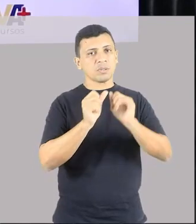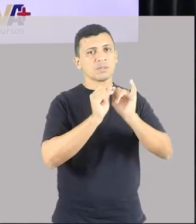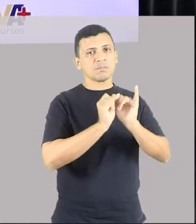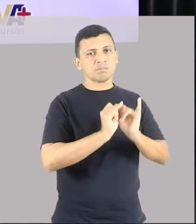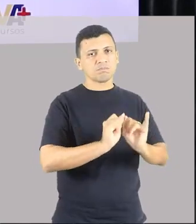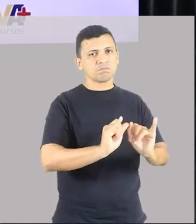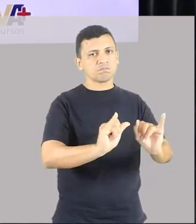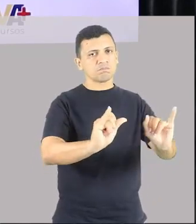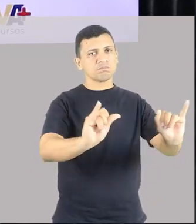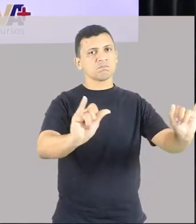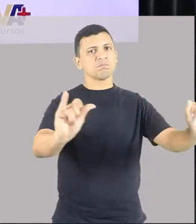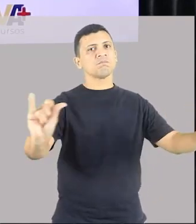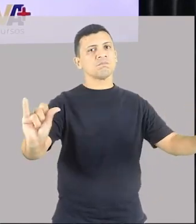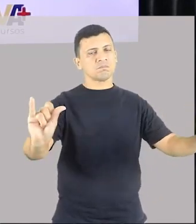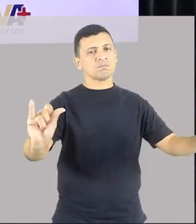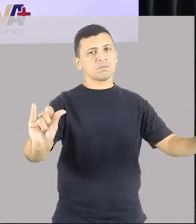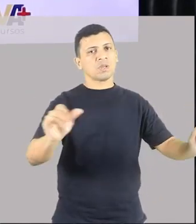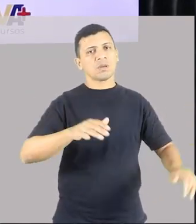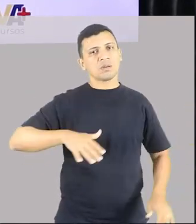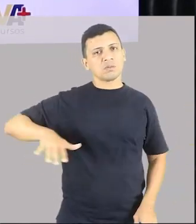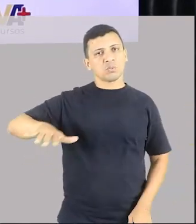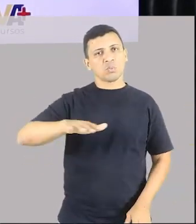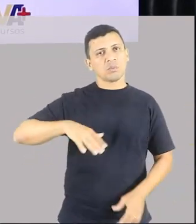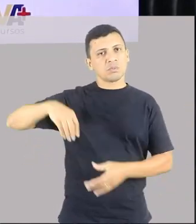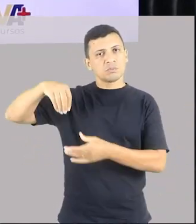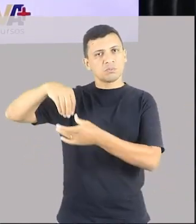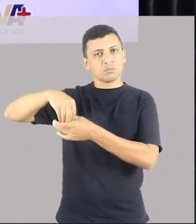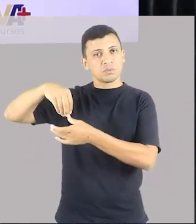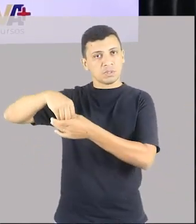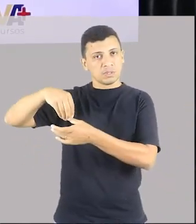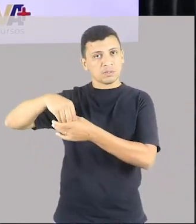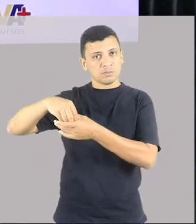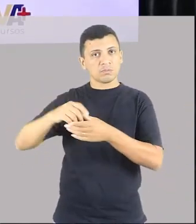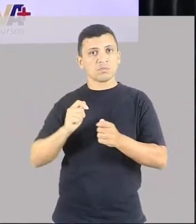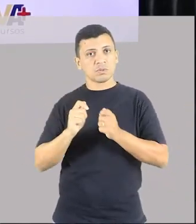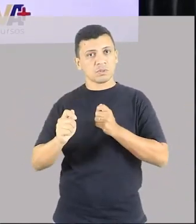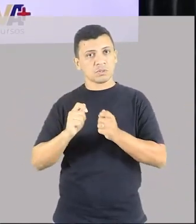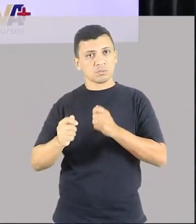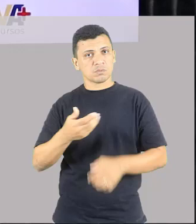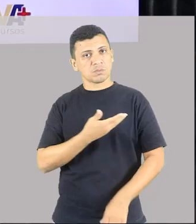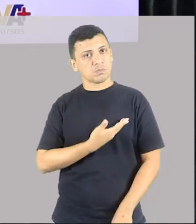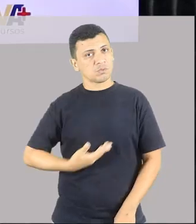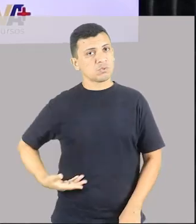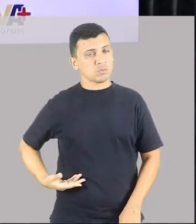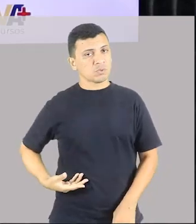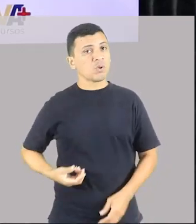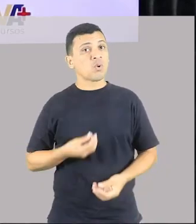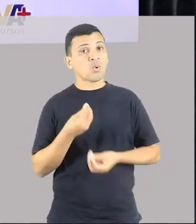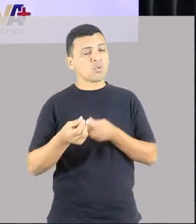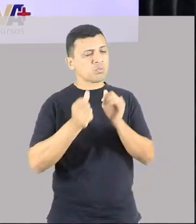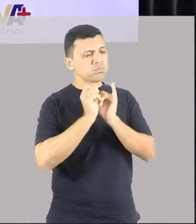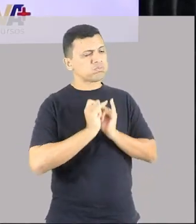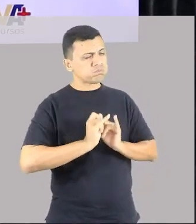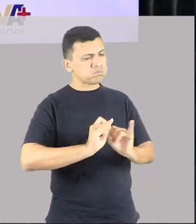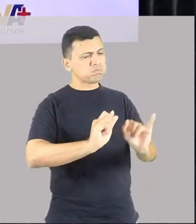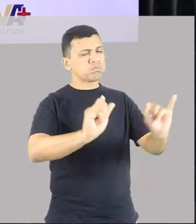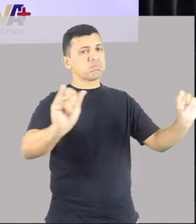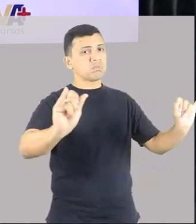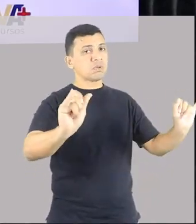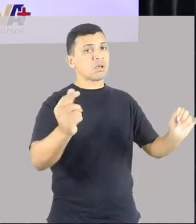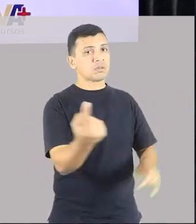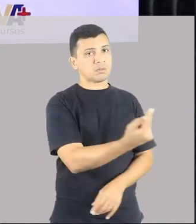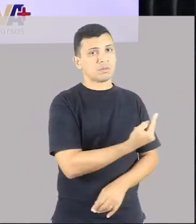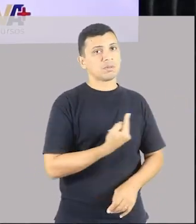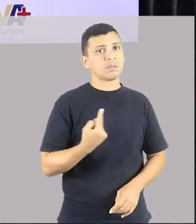ou seja, como que elas saem do âmbito interno da administração pública e como que elas chegam até